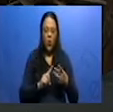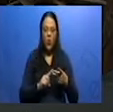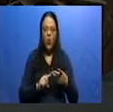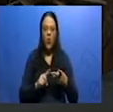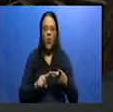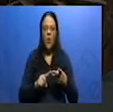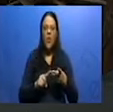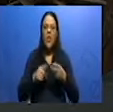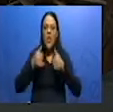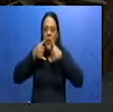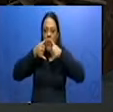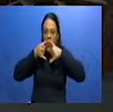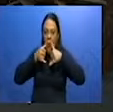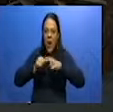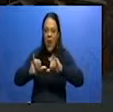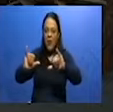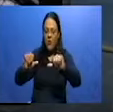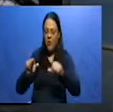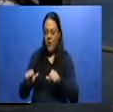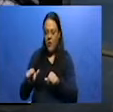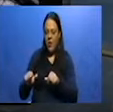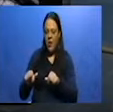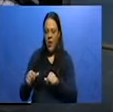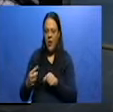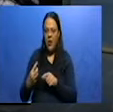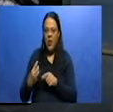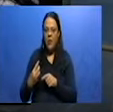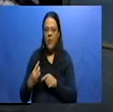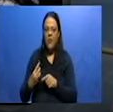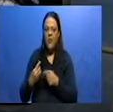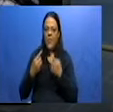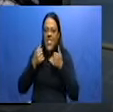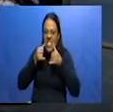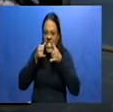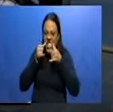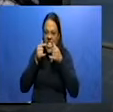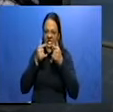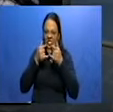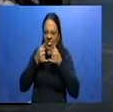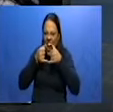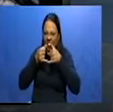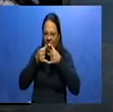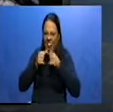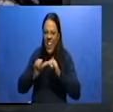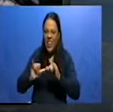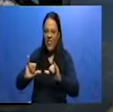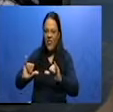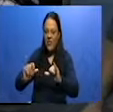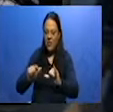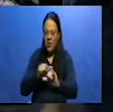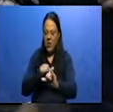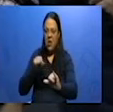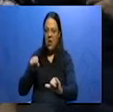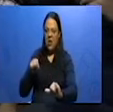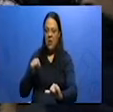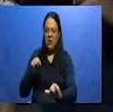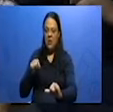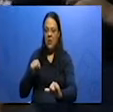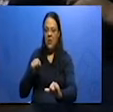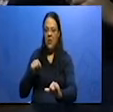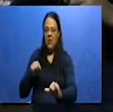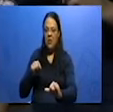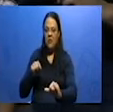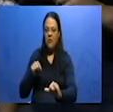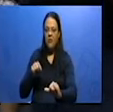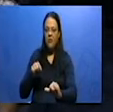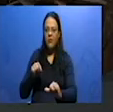Marfim, pessoal, era a presa, ó, a presa do elefante, ó. Pessoal, eles